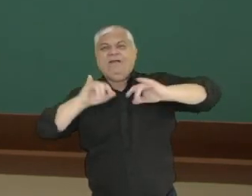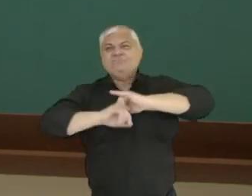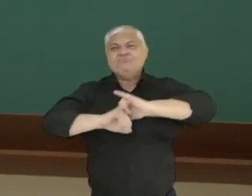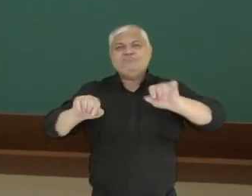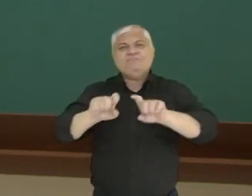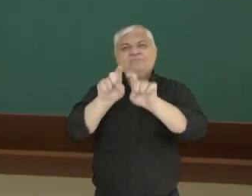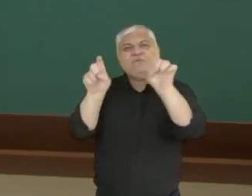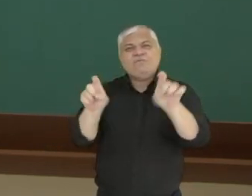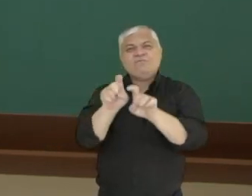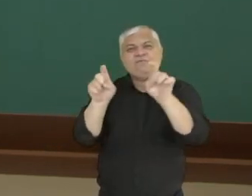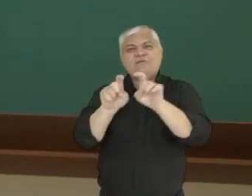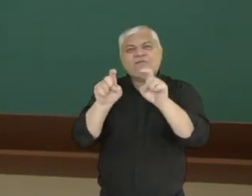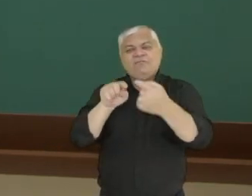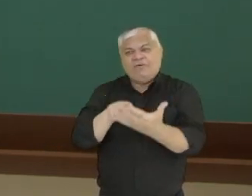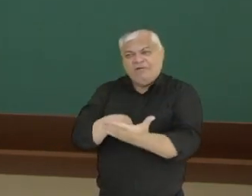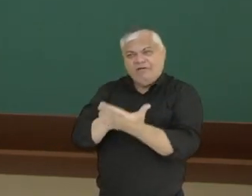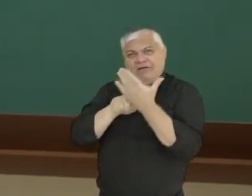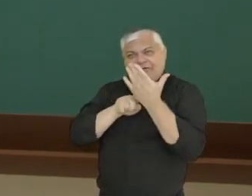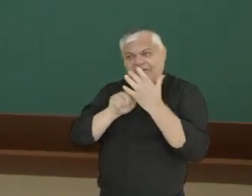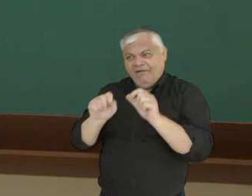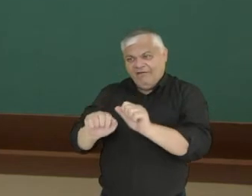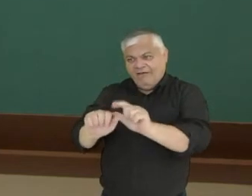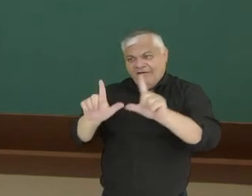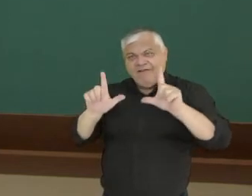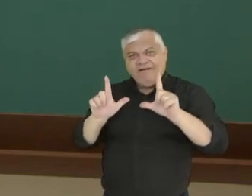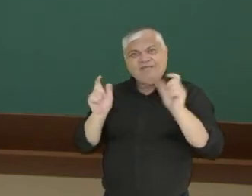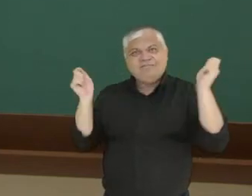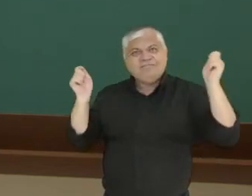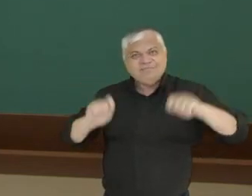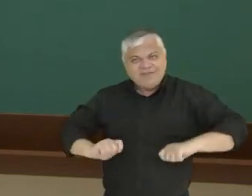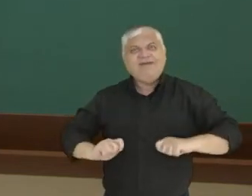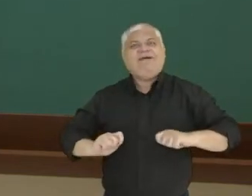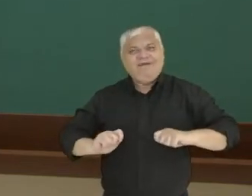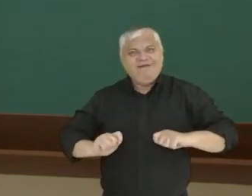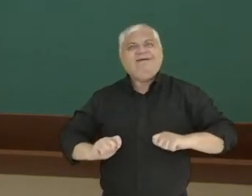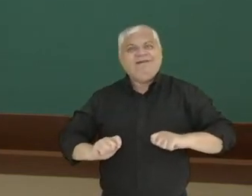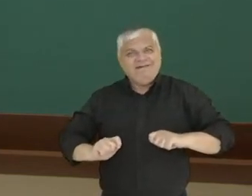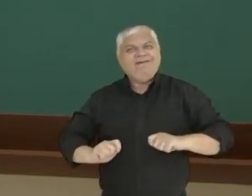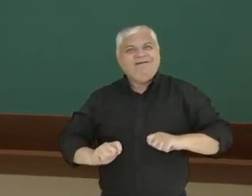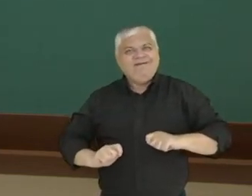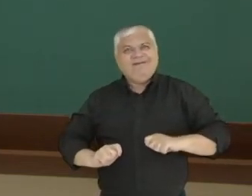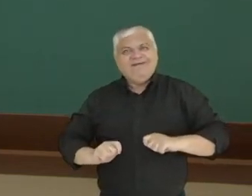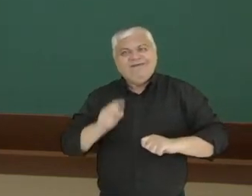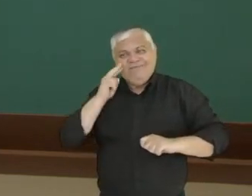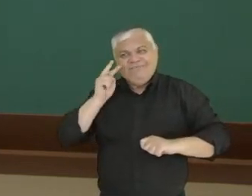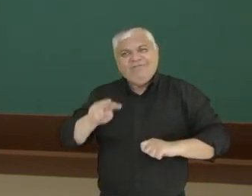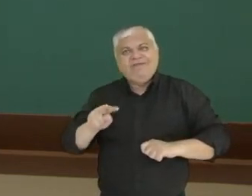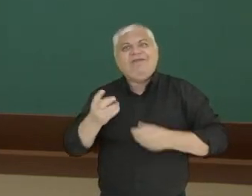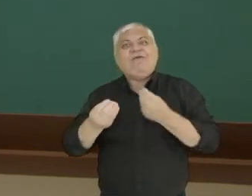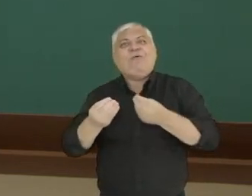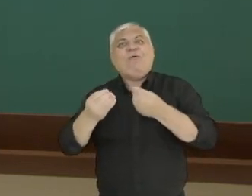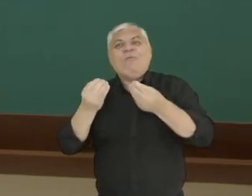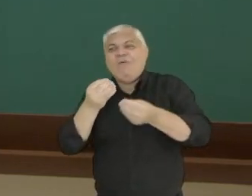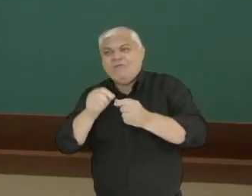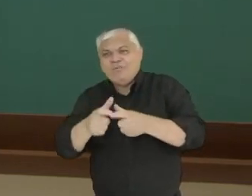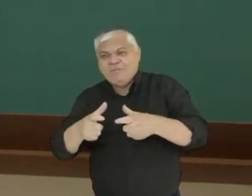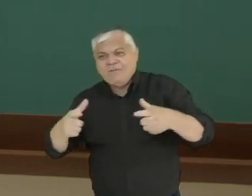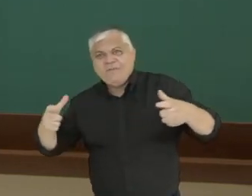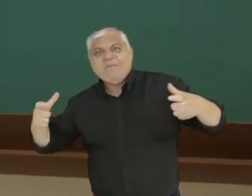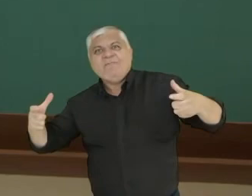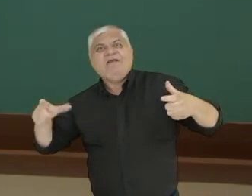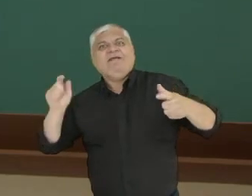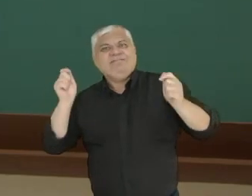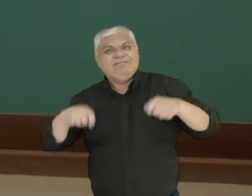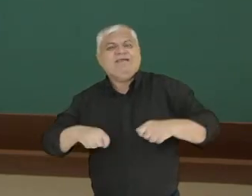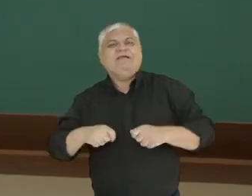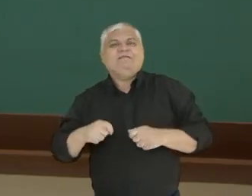partir de algumas programações no curso desse satélite, conseguimos cobrir uma determinada área várias vezes ao longo de